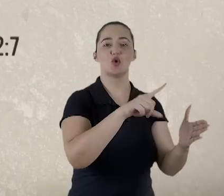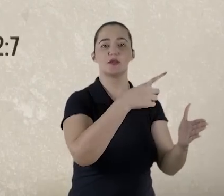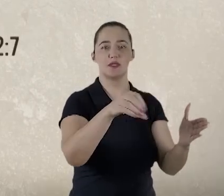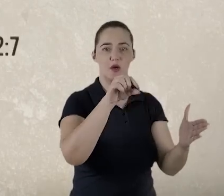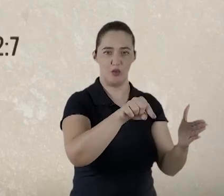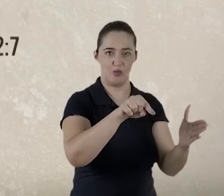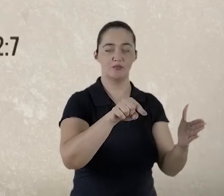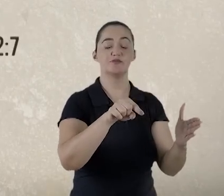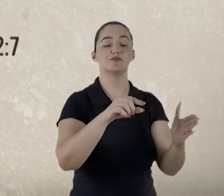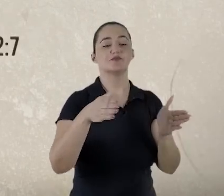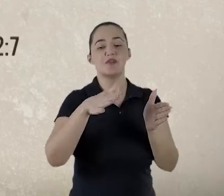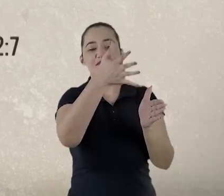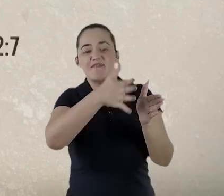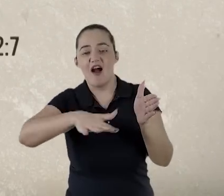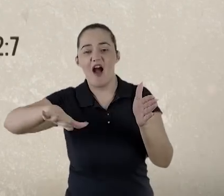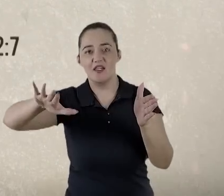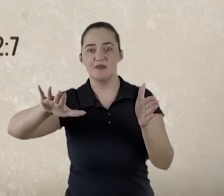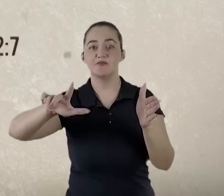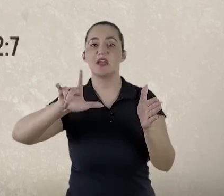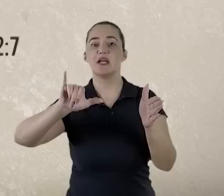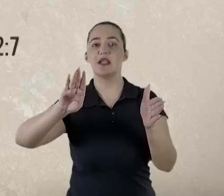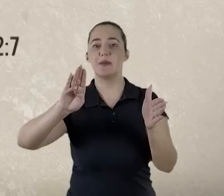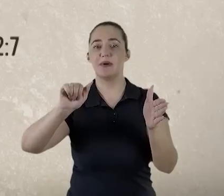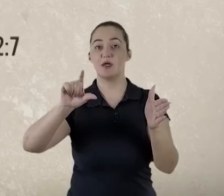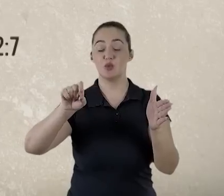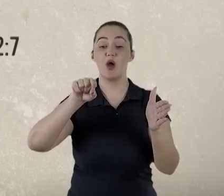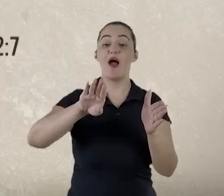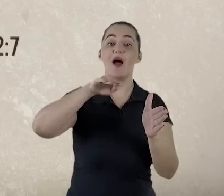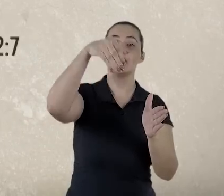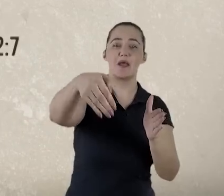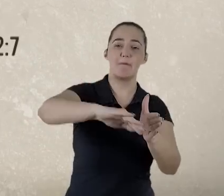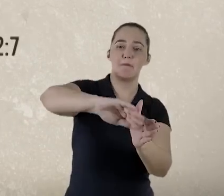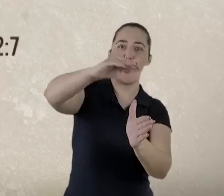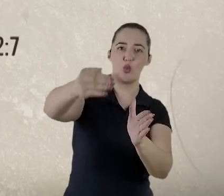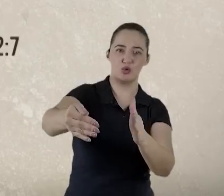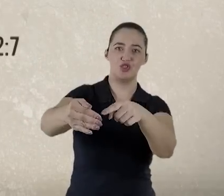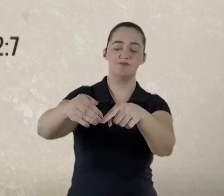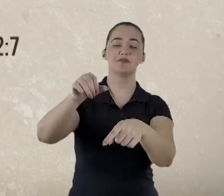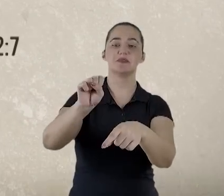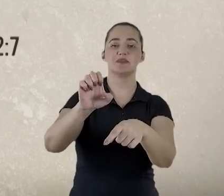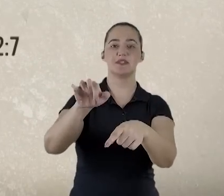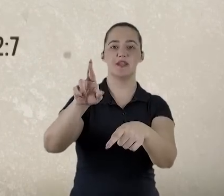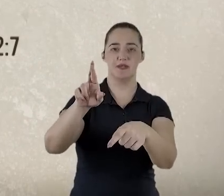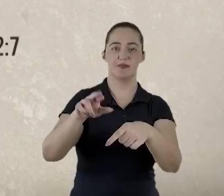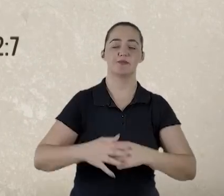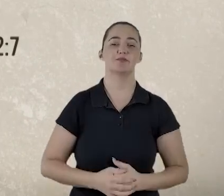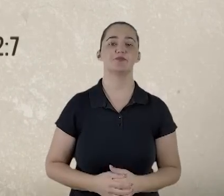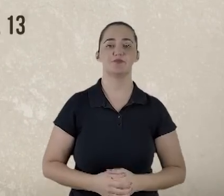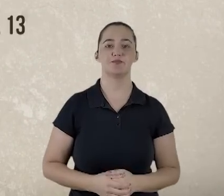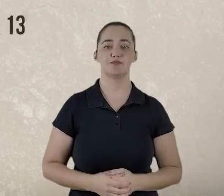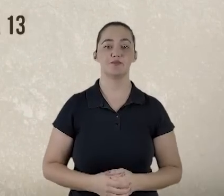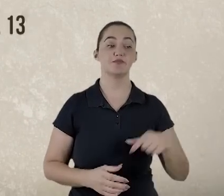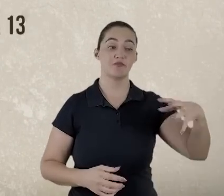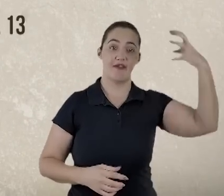do oeste, desde Baal-Gad, no vale do Líbano, até o monte Halak, que sobe a Seir. Eu vou ler